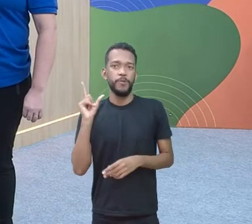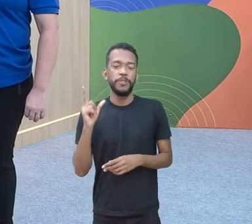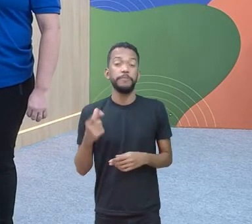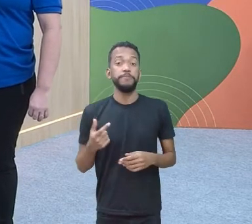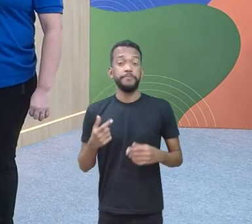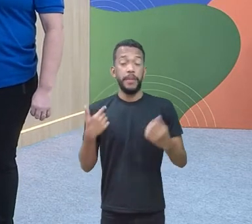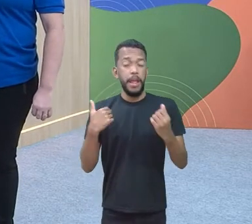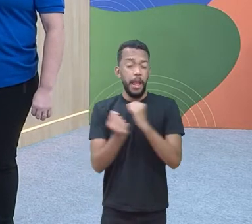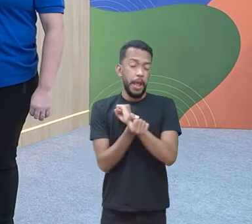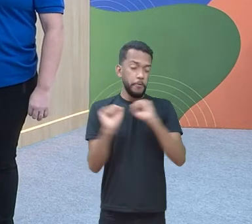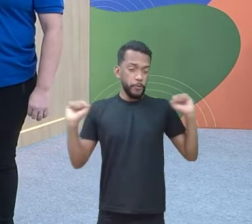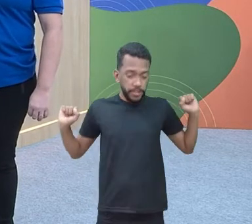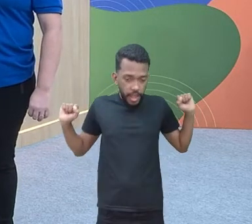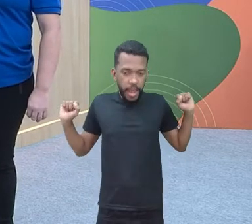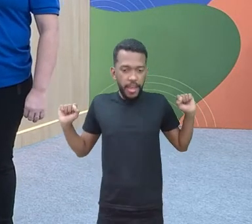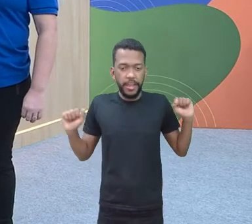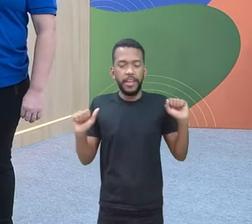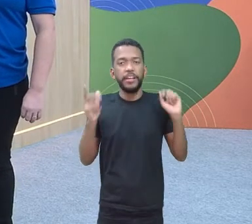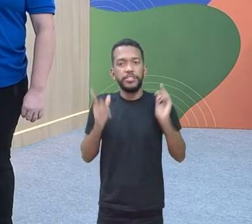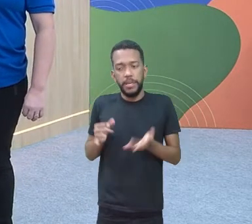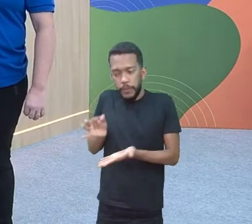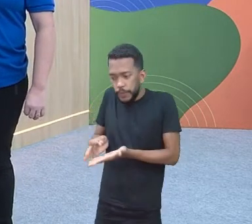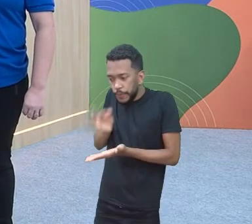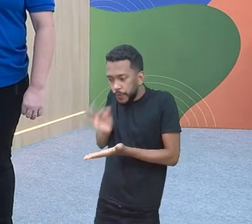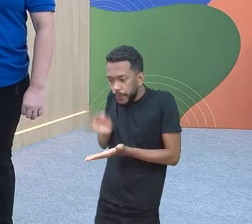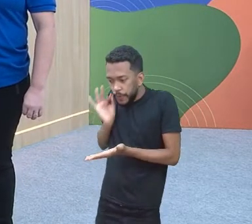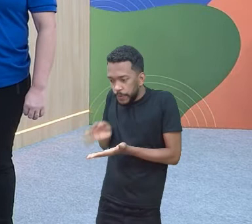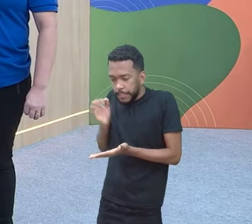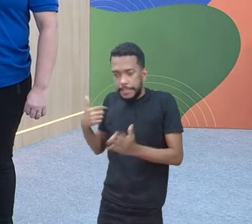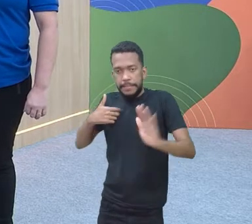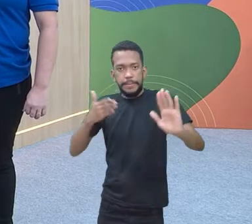tomei café apressado e saí correndo para o trabalho.